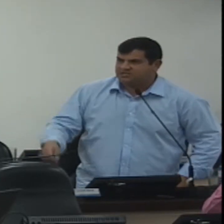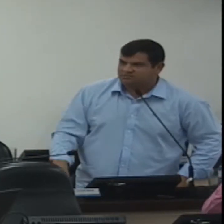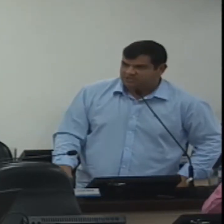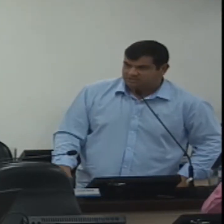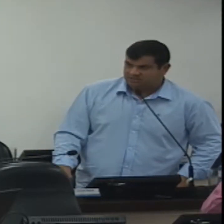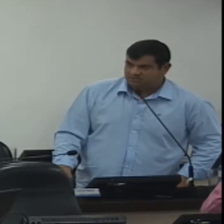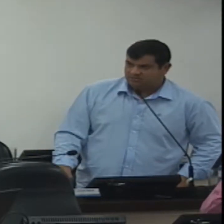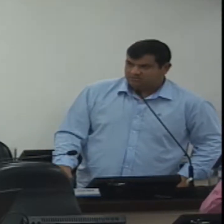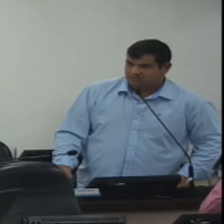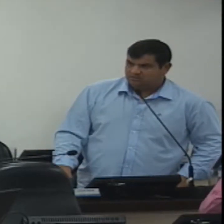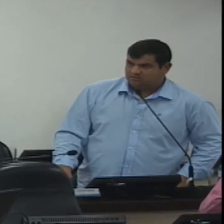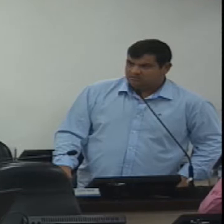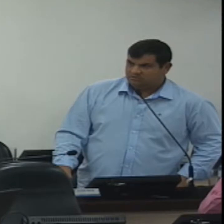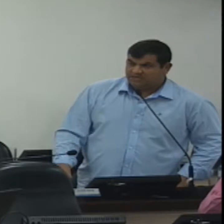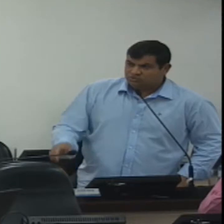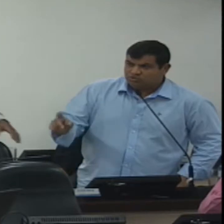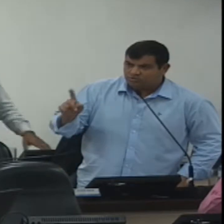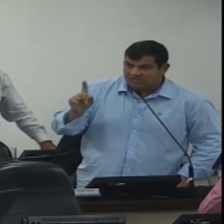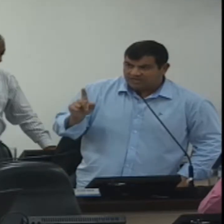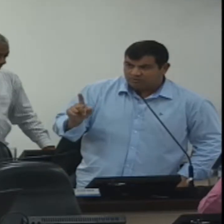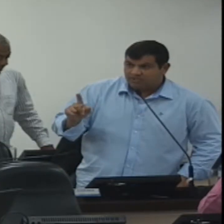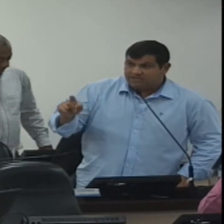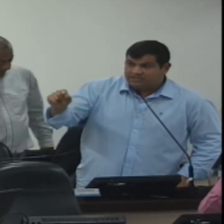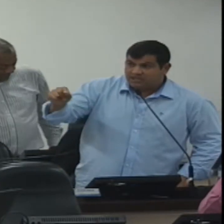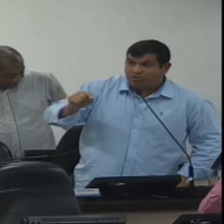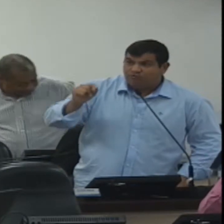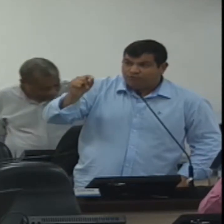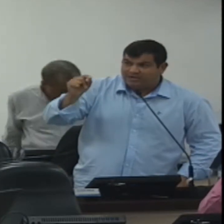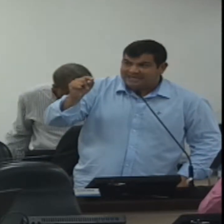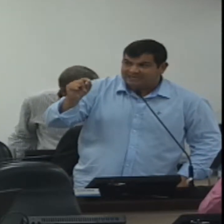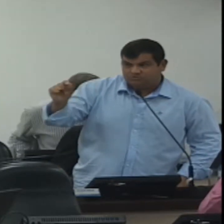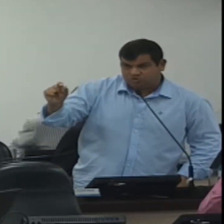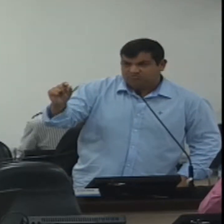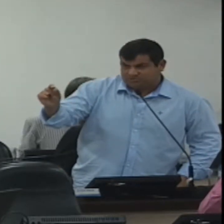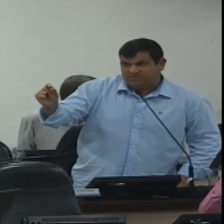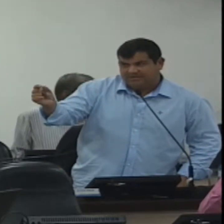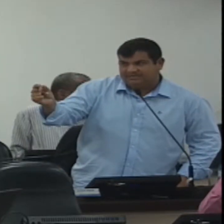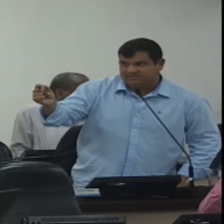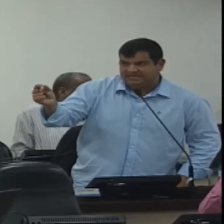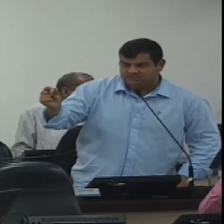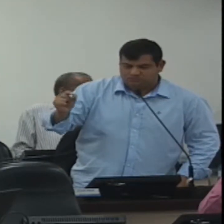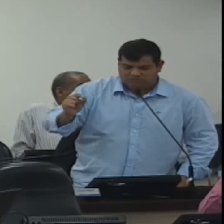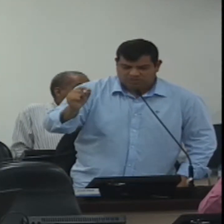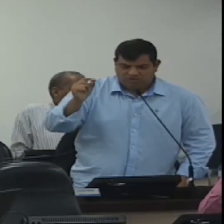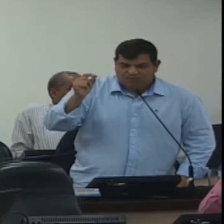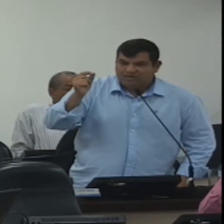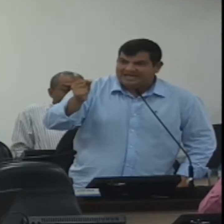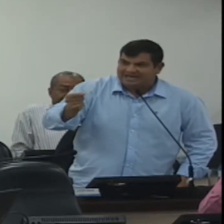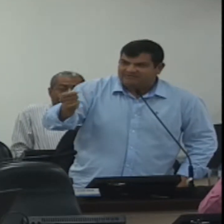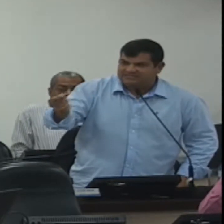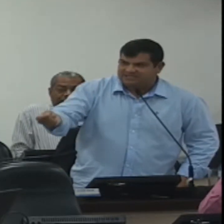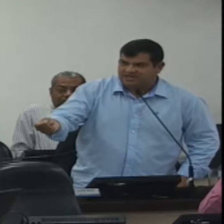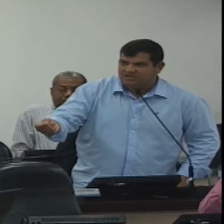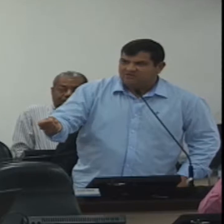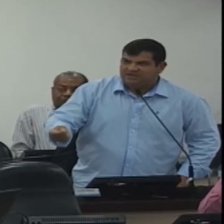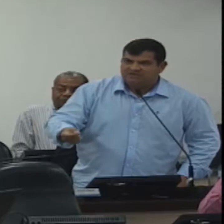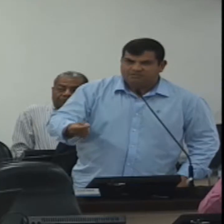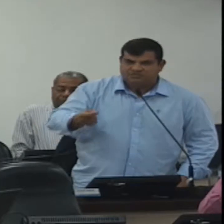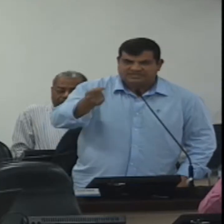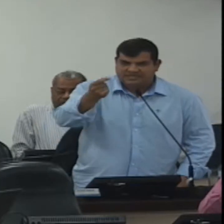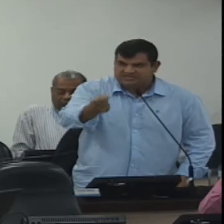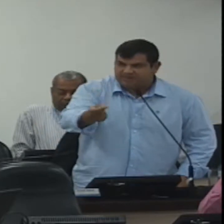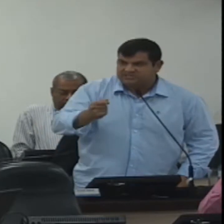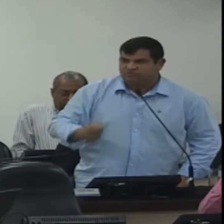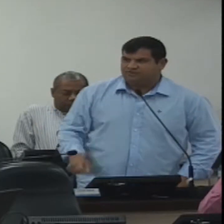de novo aqui em Limeira. É isso que eu não quero. Então, eu fui lá, só se você me dá mais 10 segundinhos, fui lá, avisei, falei,